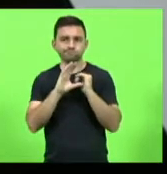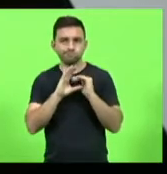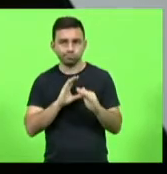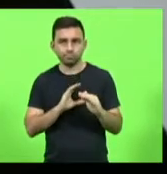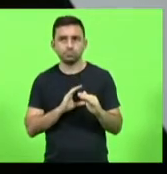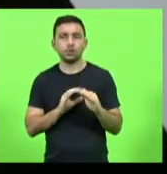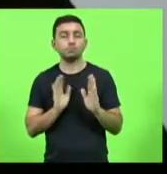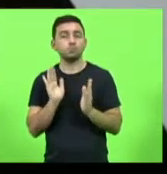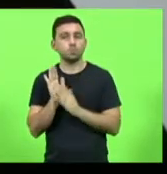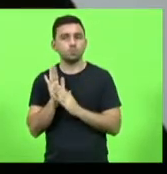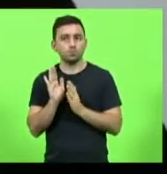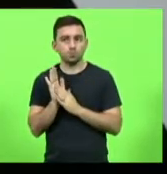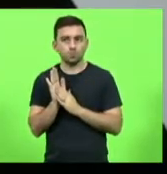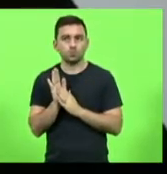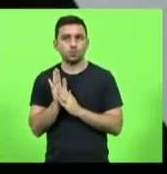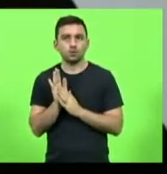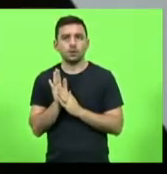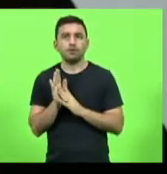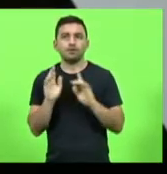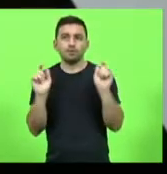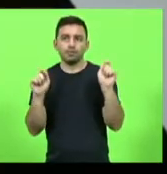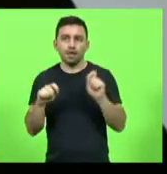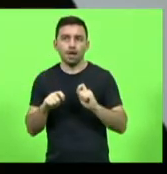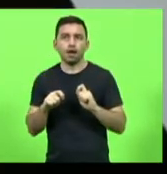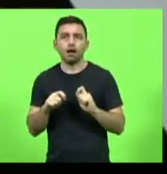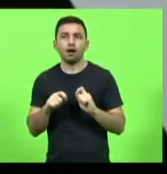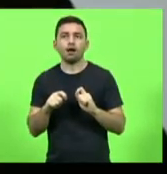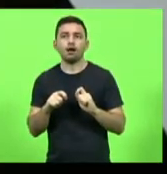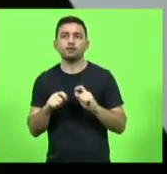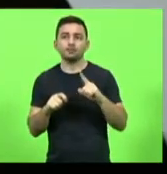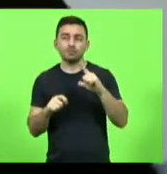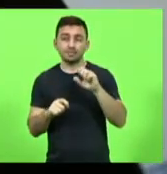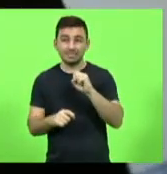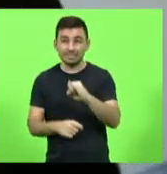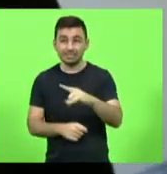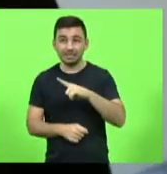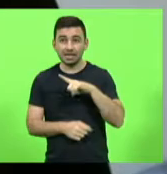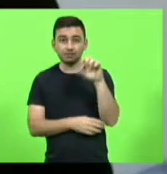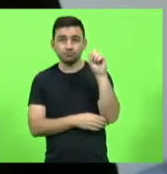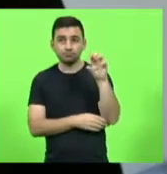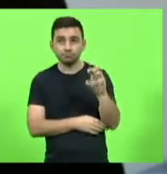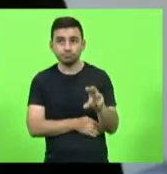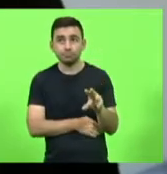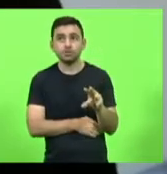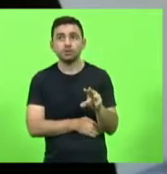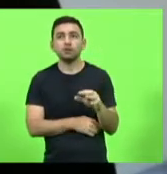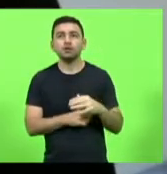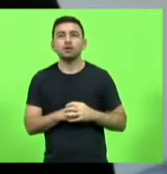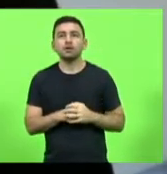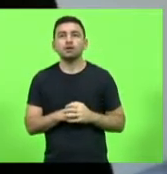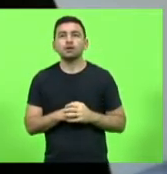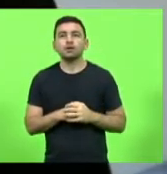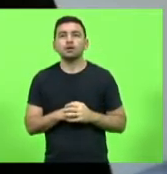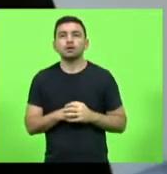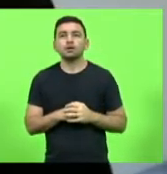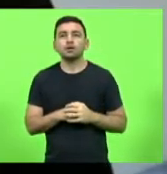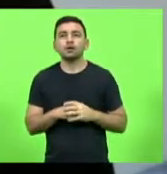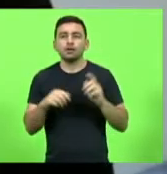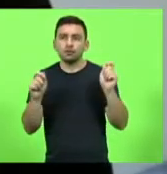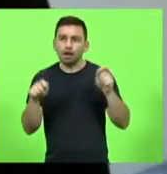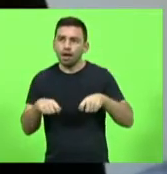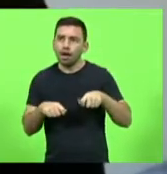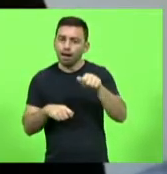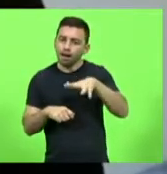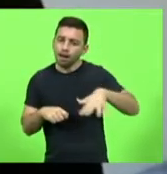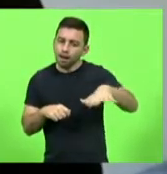essa proposta para que aqueles que tenham sinaleiras possam fazer essa área de